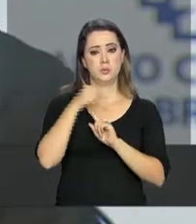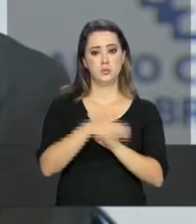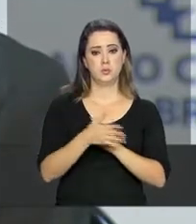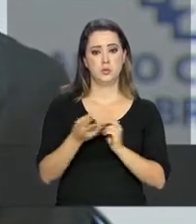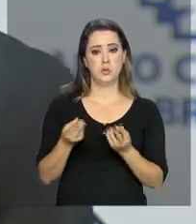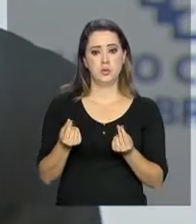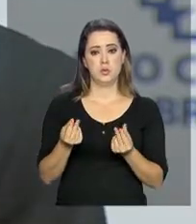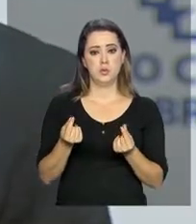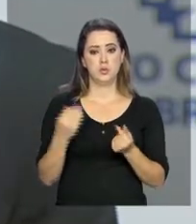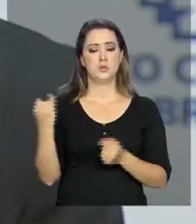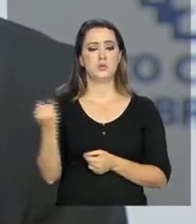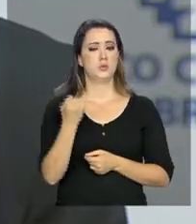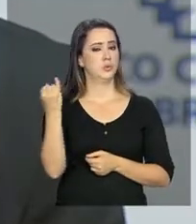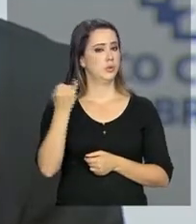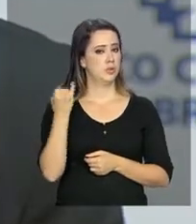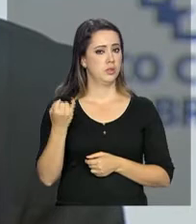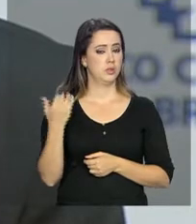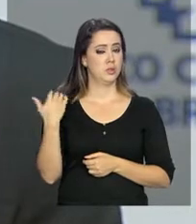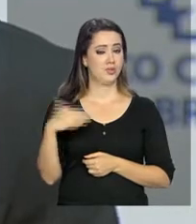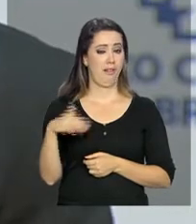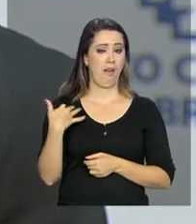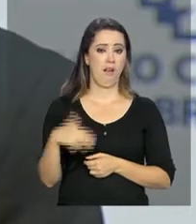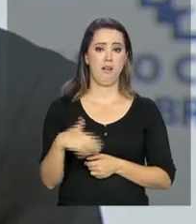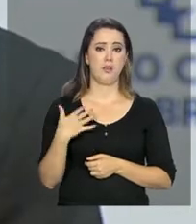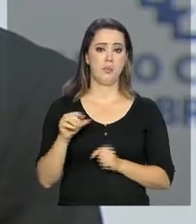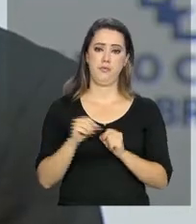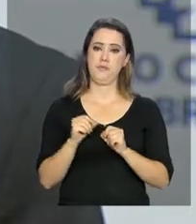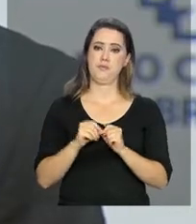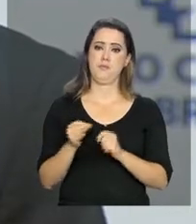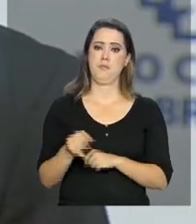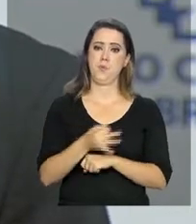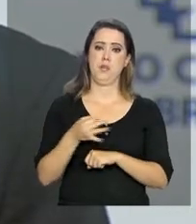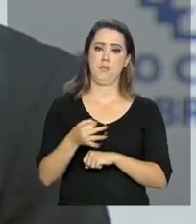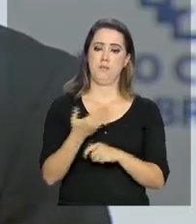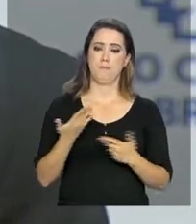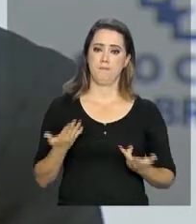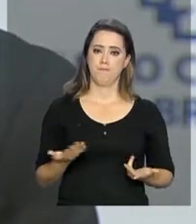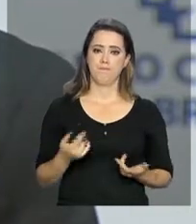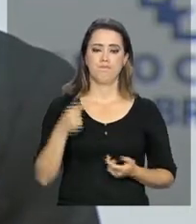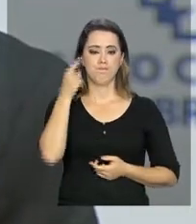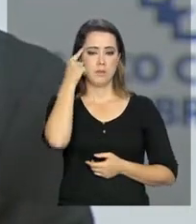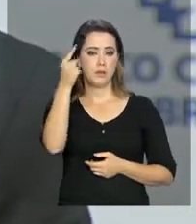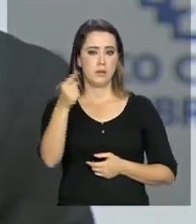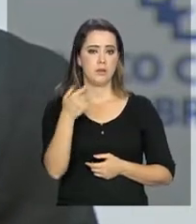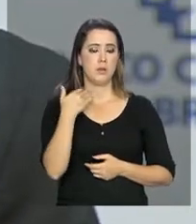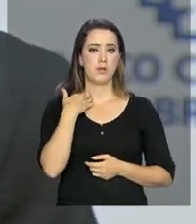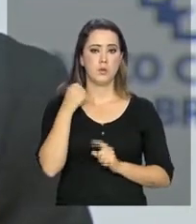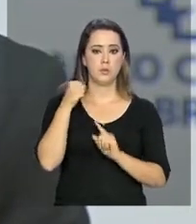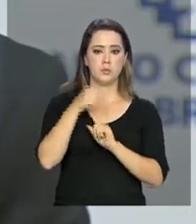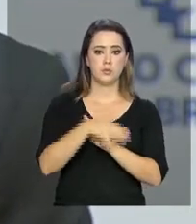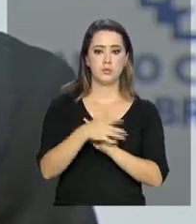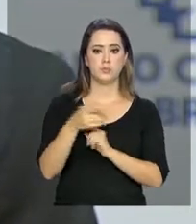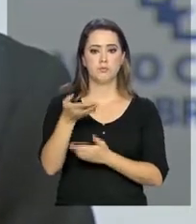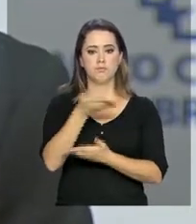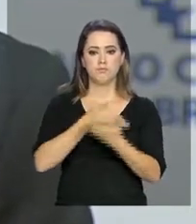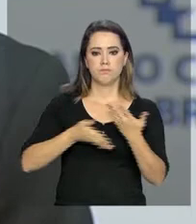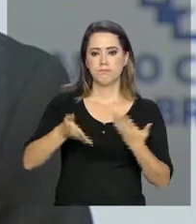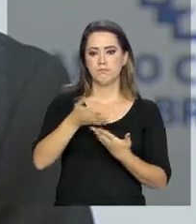investimento alto na na confecção de moedas ea ideia do banco central que essas moedas circulem